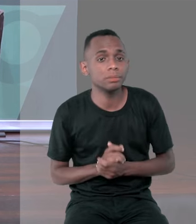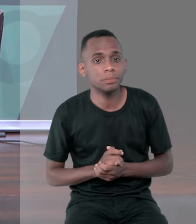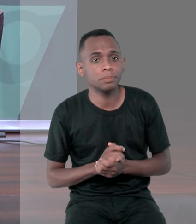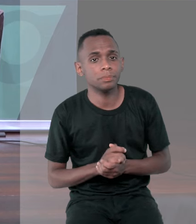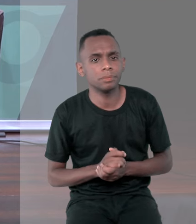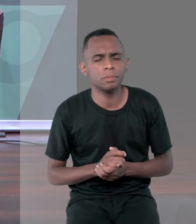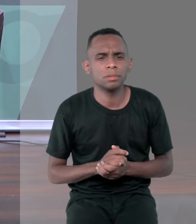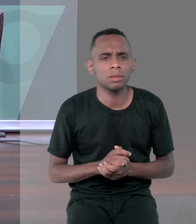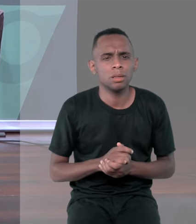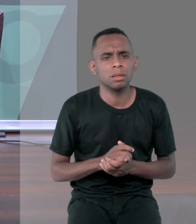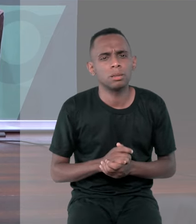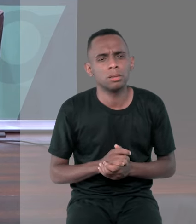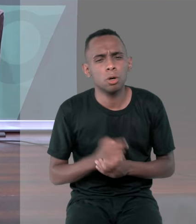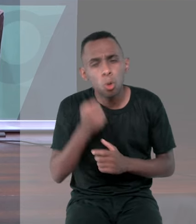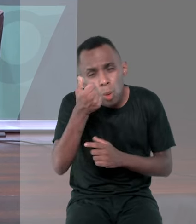menos de um ano.